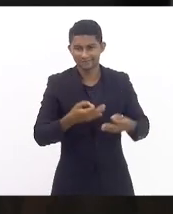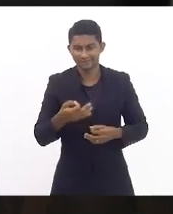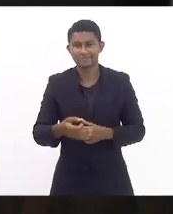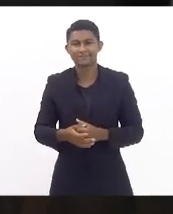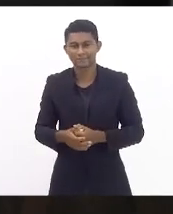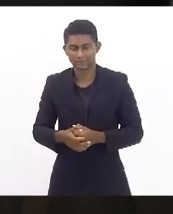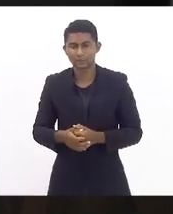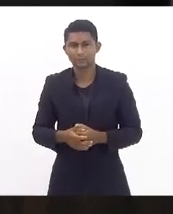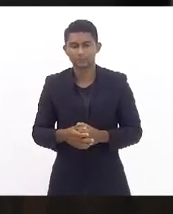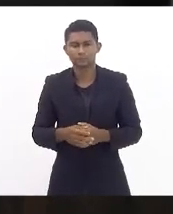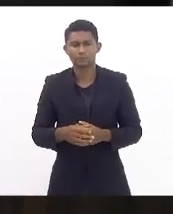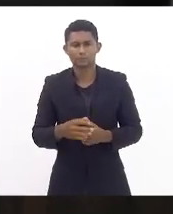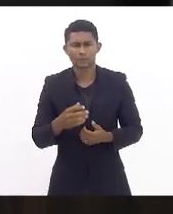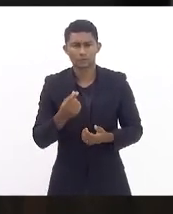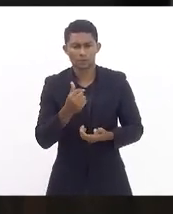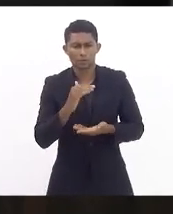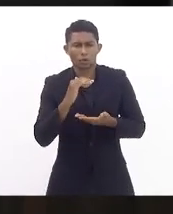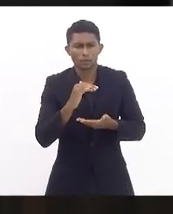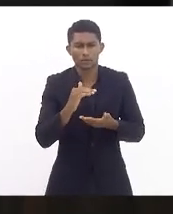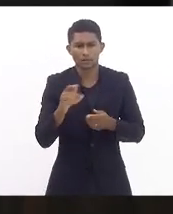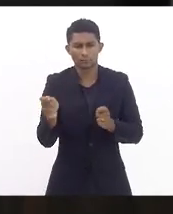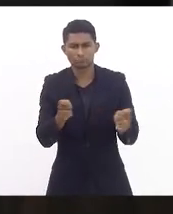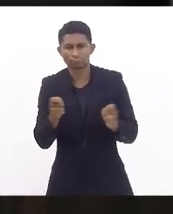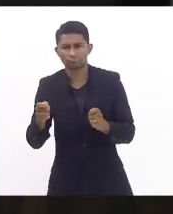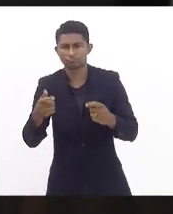Regional, Economia, Tributação e Orçamento.